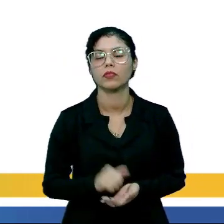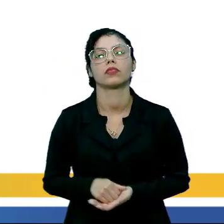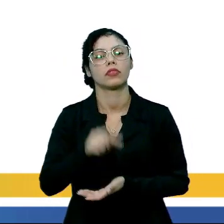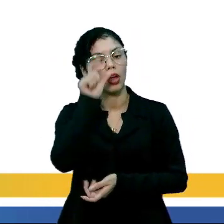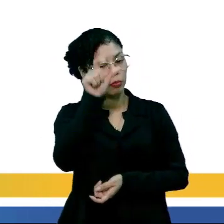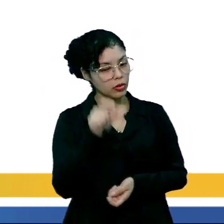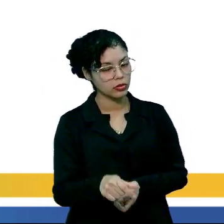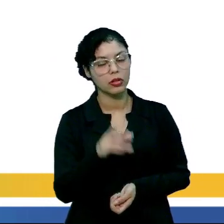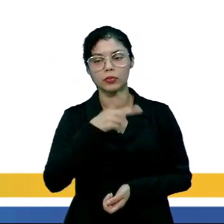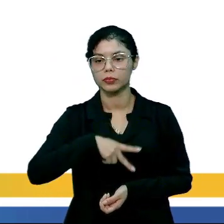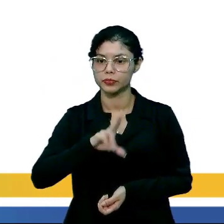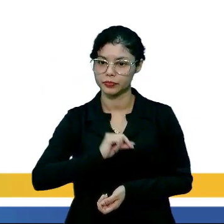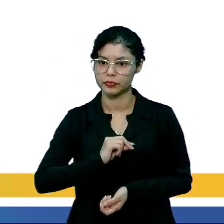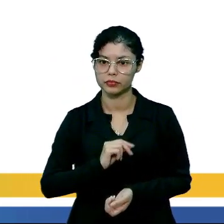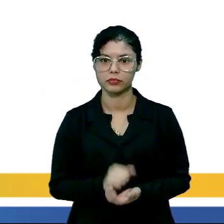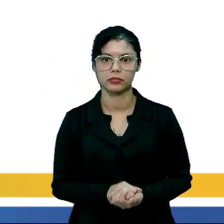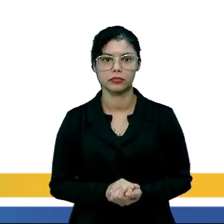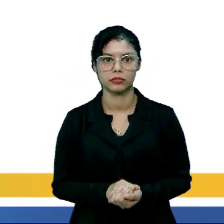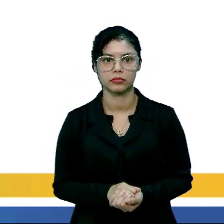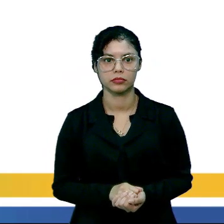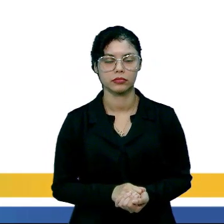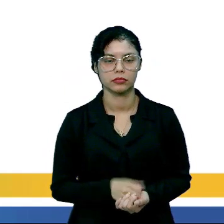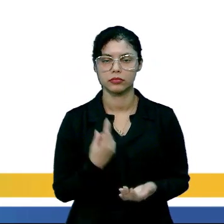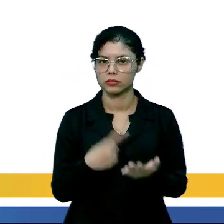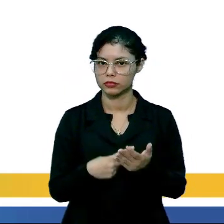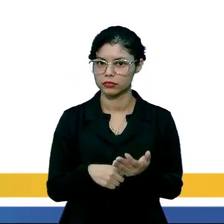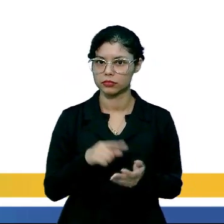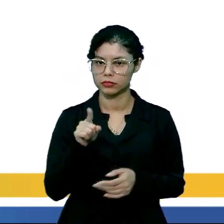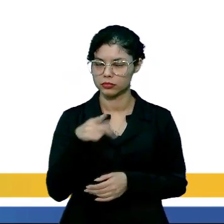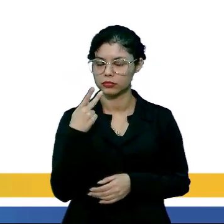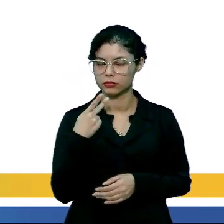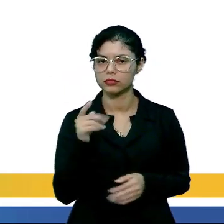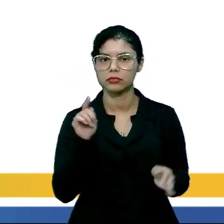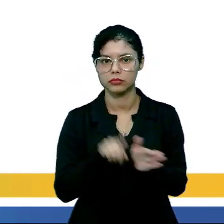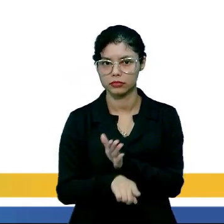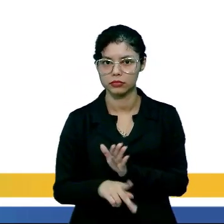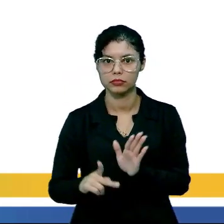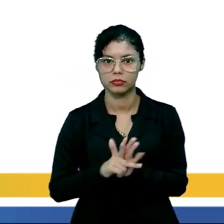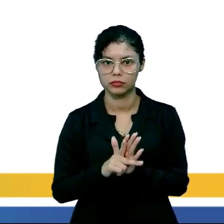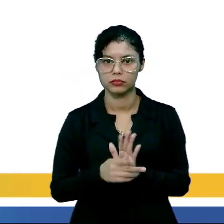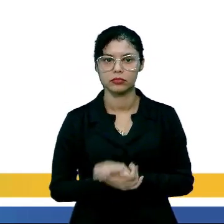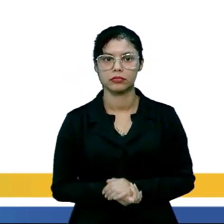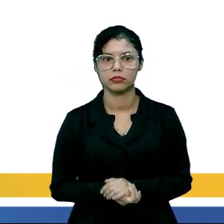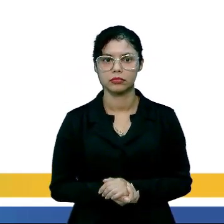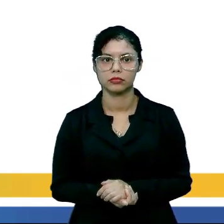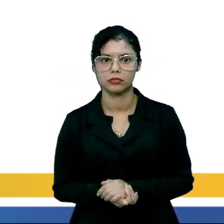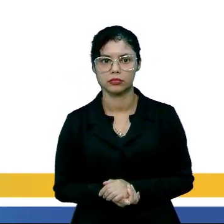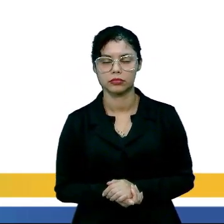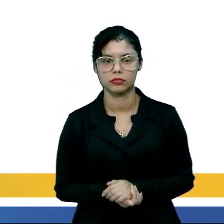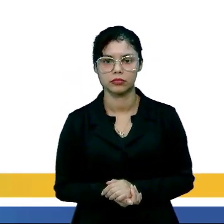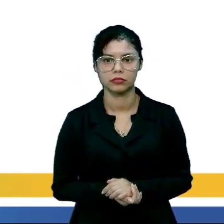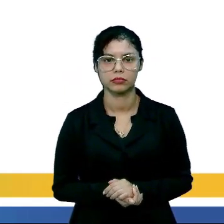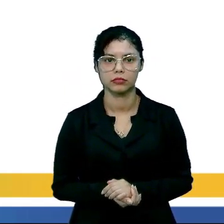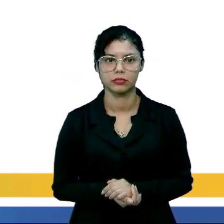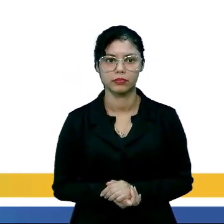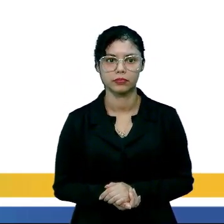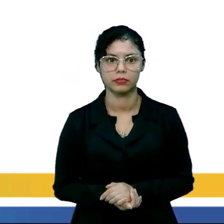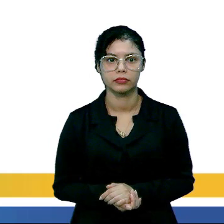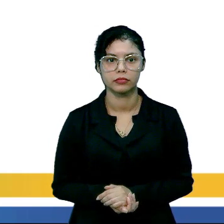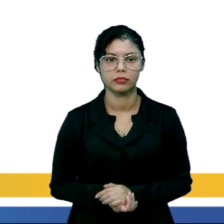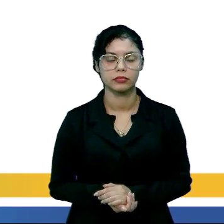é um personagem português, ele não é apagado, levando em consideração aqui que a gente tem a questão específica, tá, o trecho, não é isso que